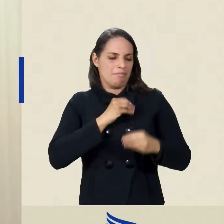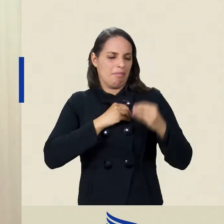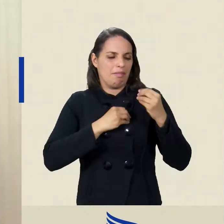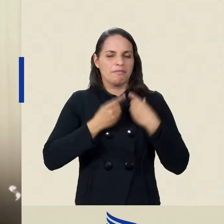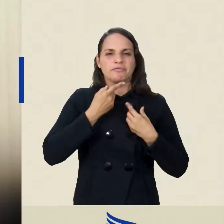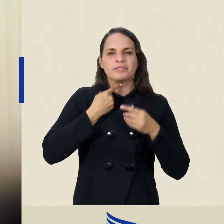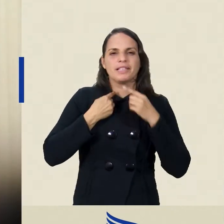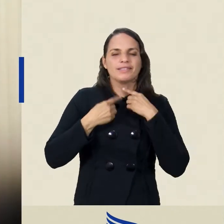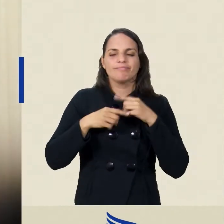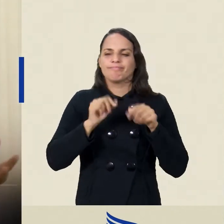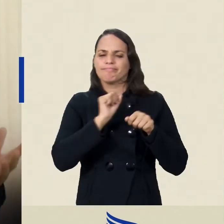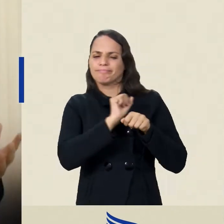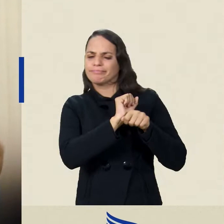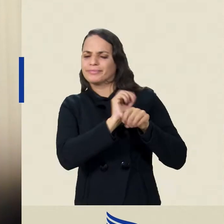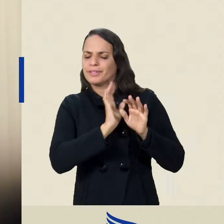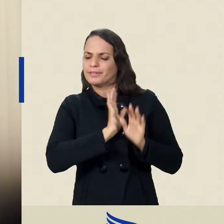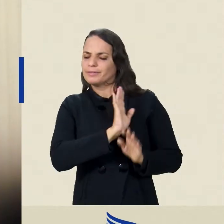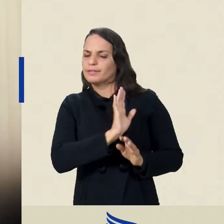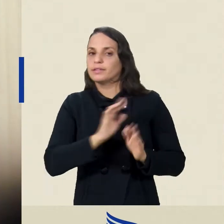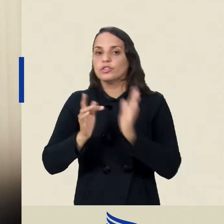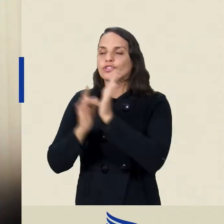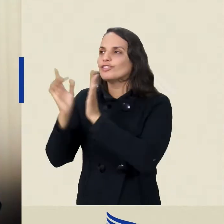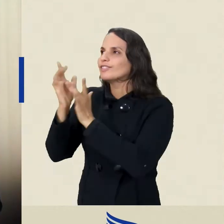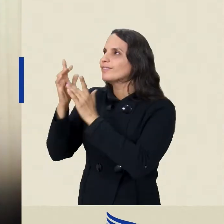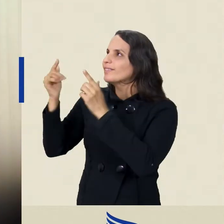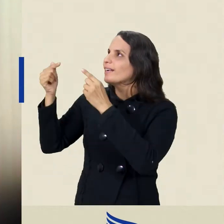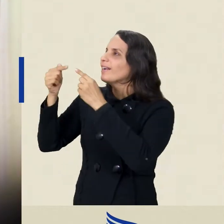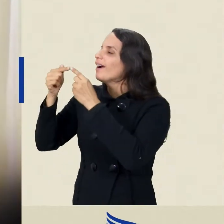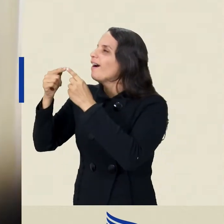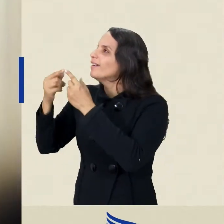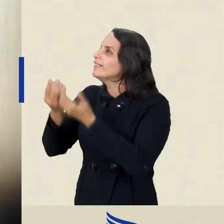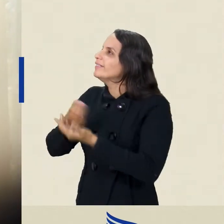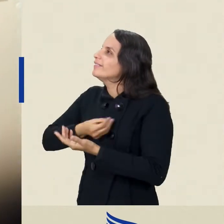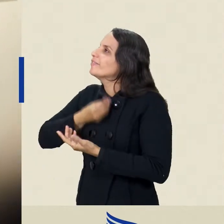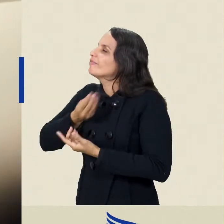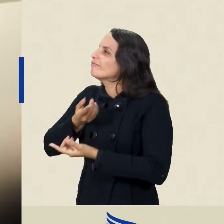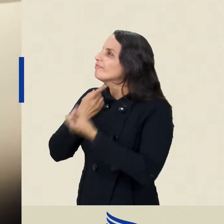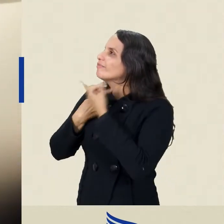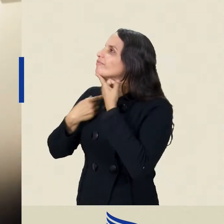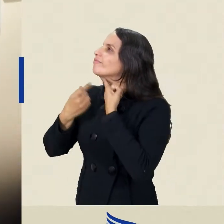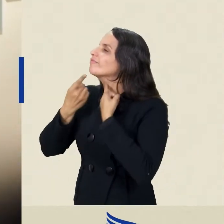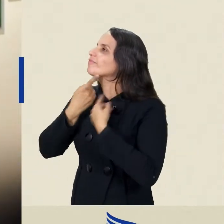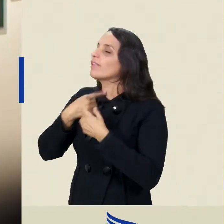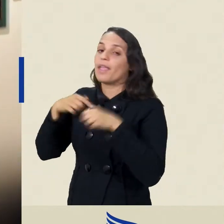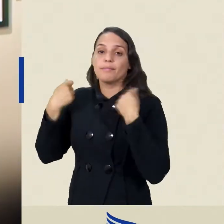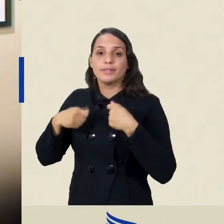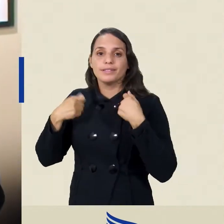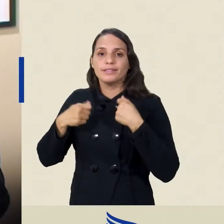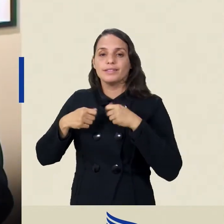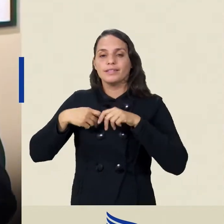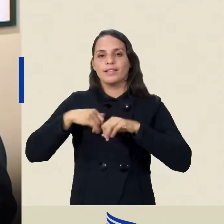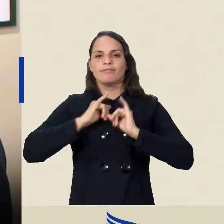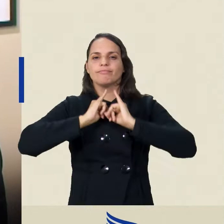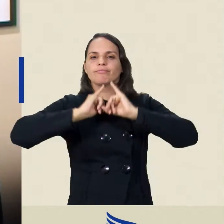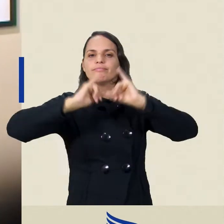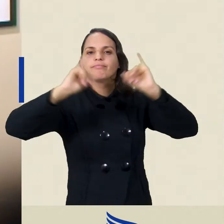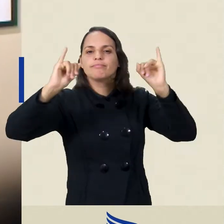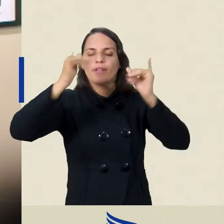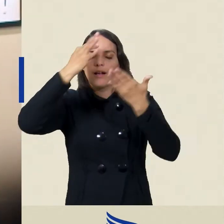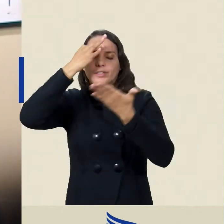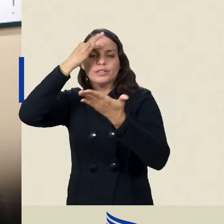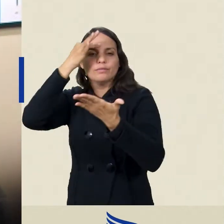que Jesus é a nova razão do seu viver e necessita fazer confissão pública de fé,